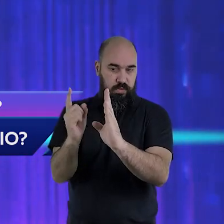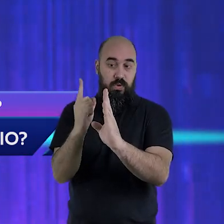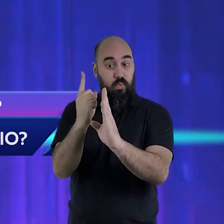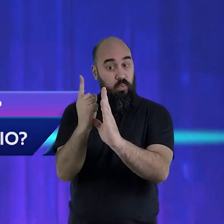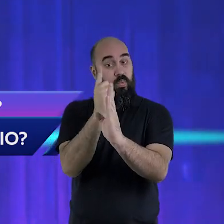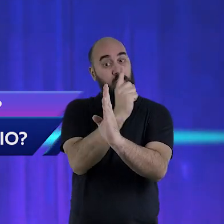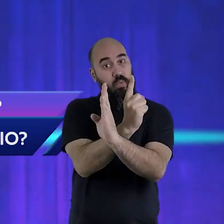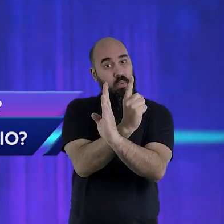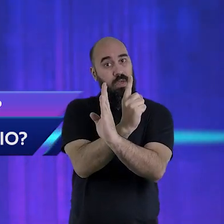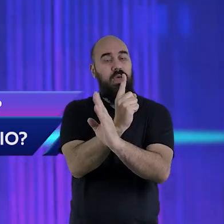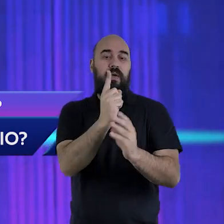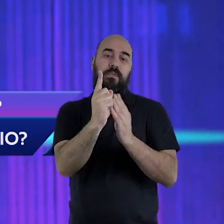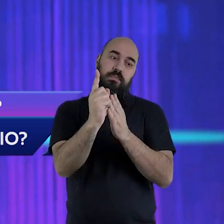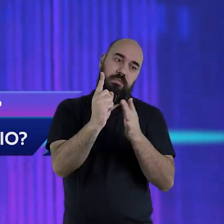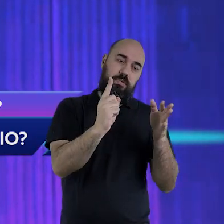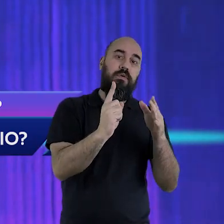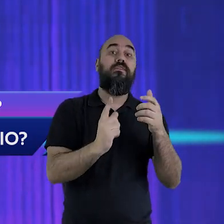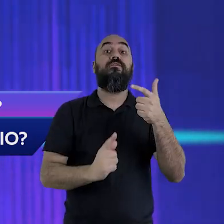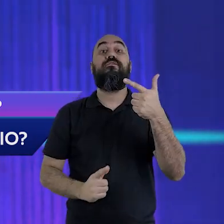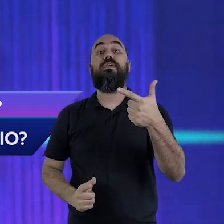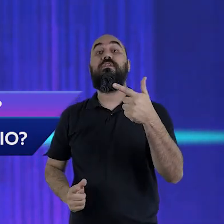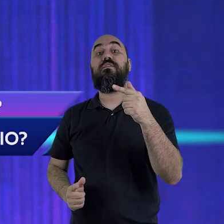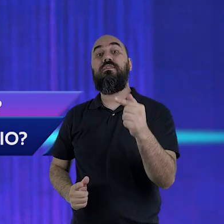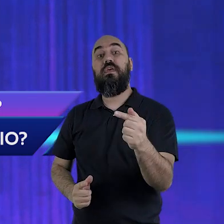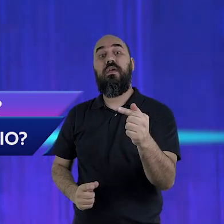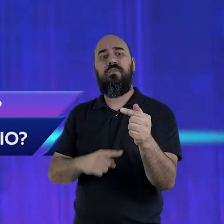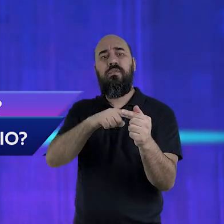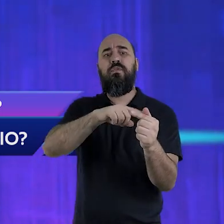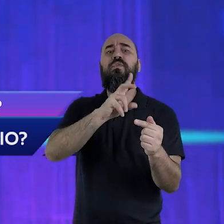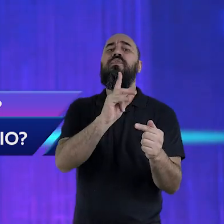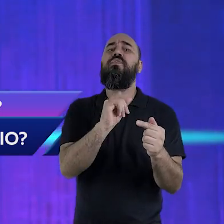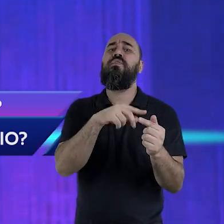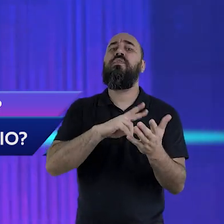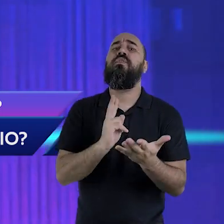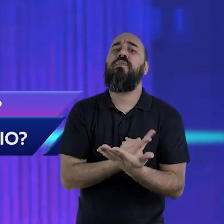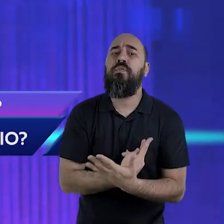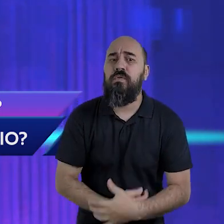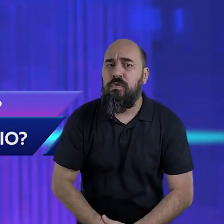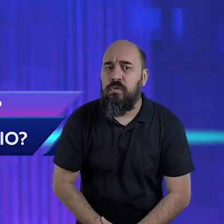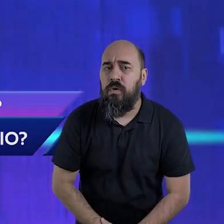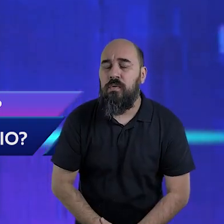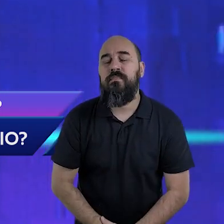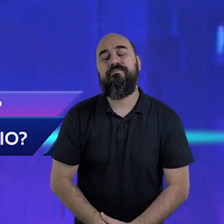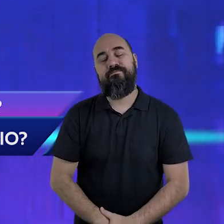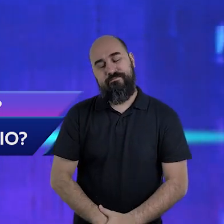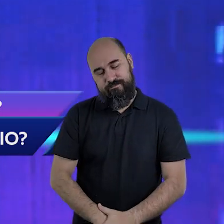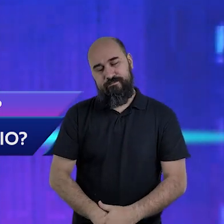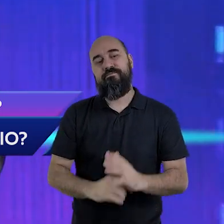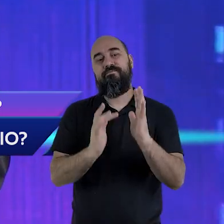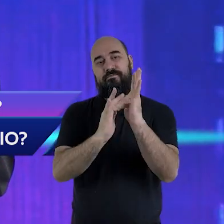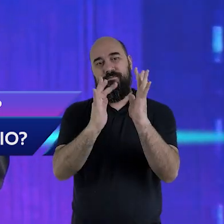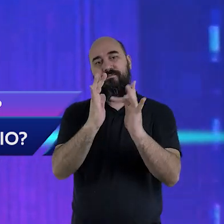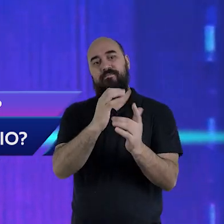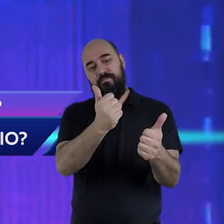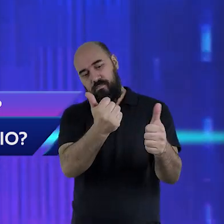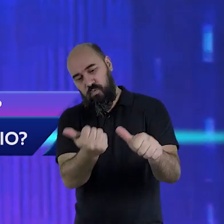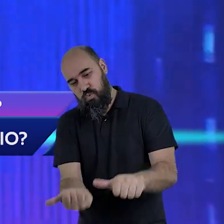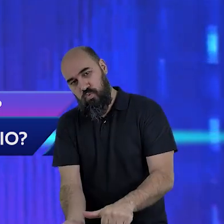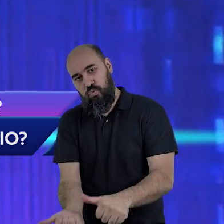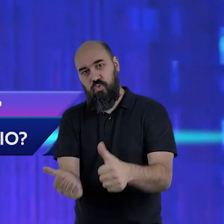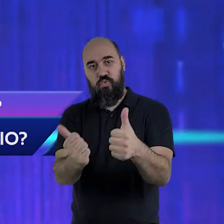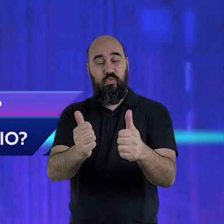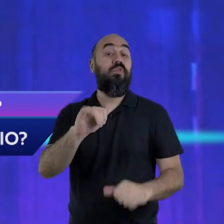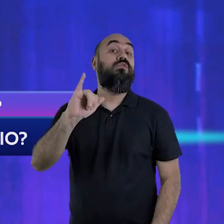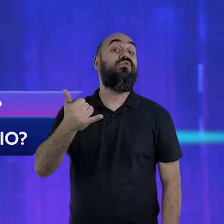chegamos exatamente no ano 27. Sabe o que aconteceu neste ano? Jesus foi batizado.